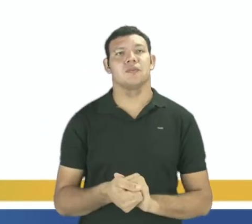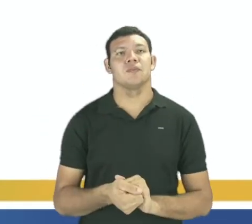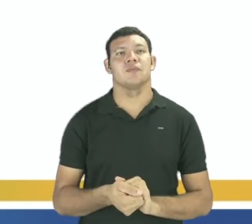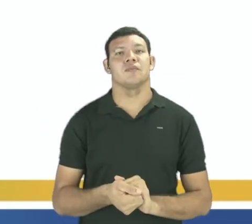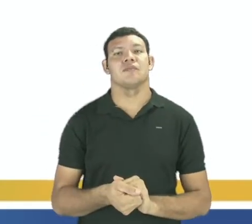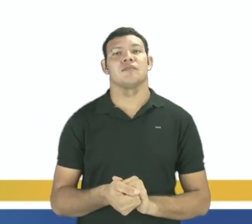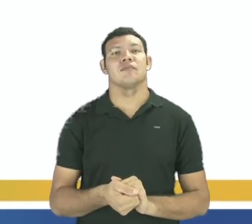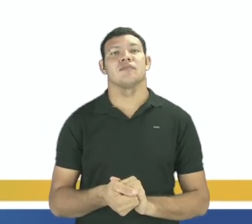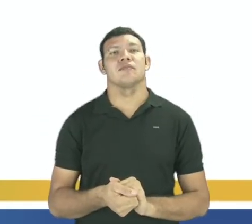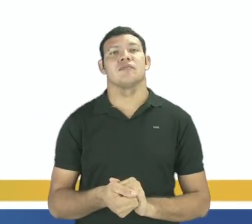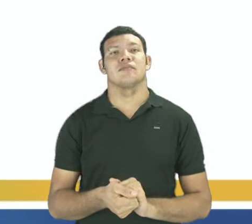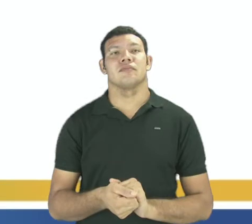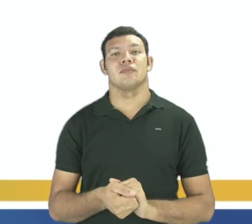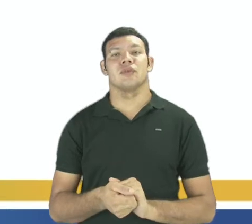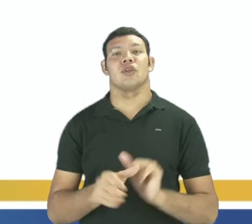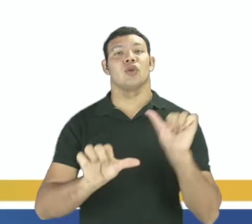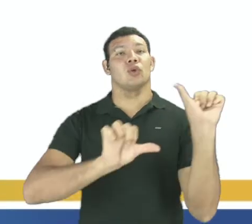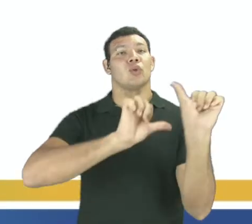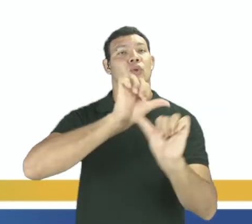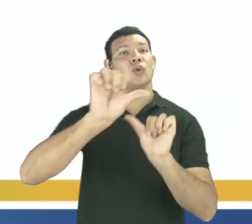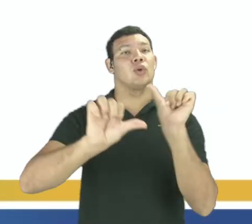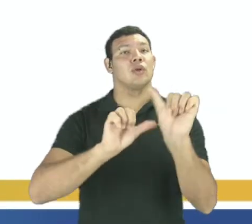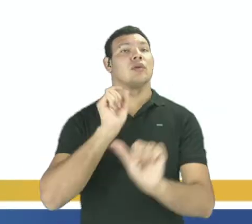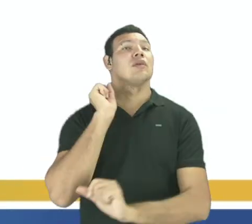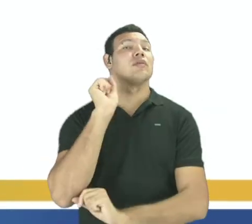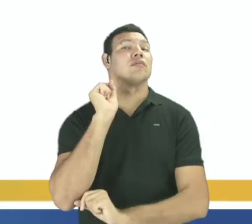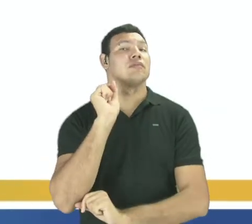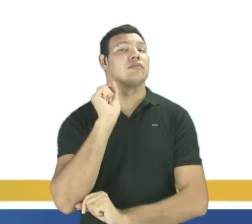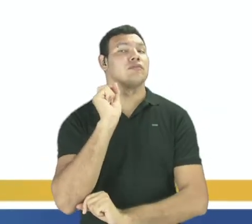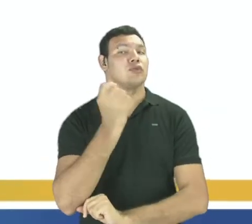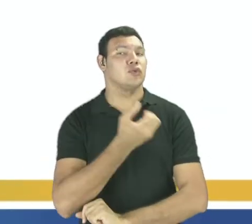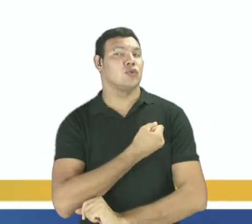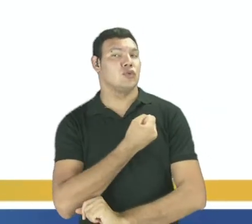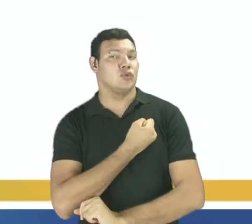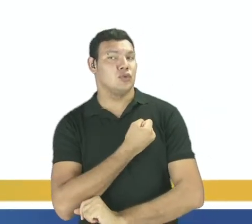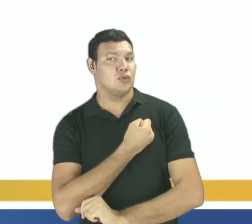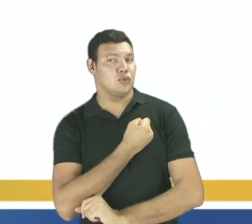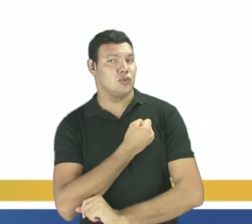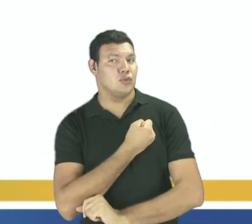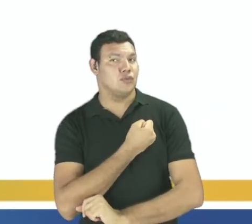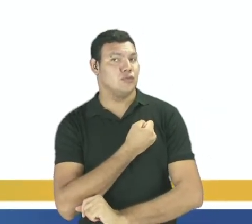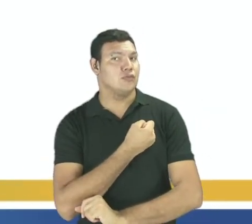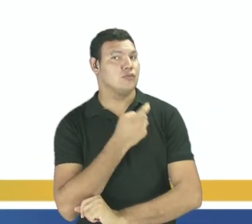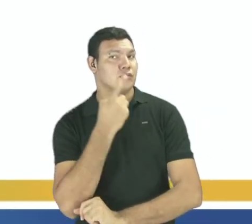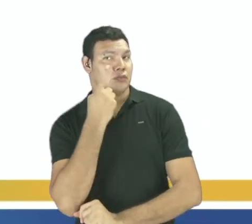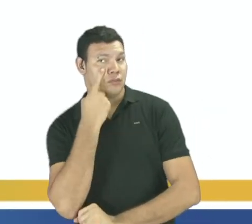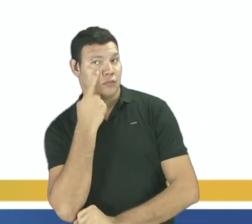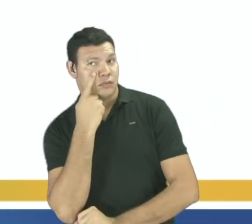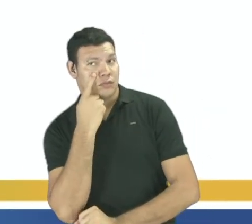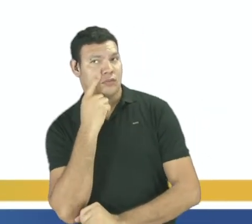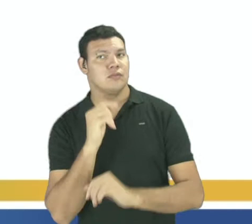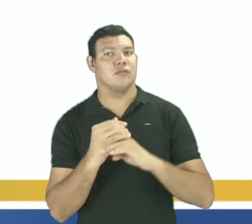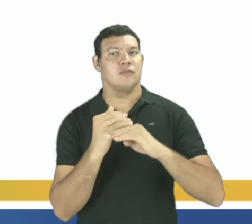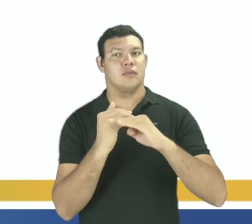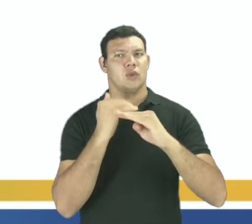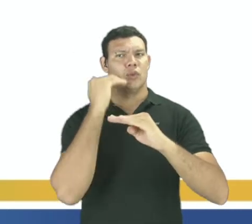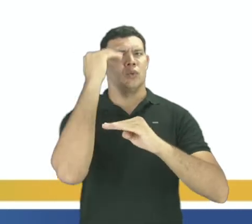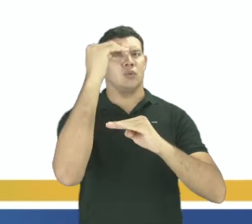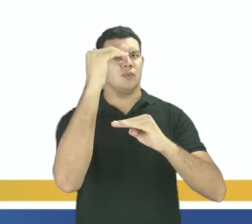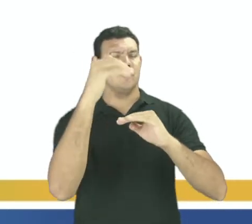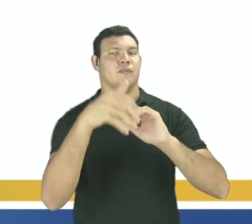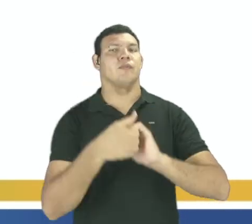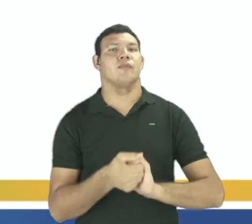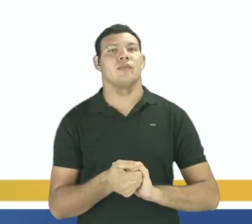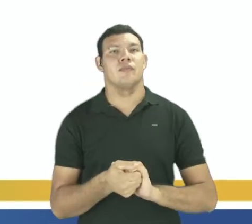vai mudar é a parte dos coeficientes. Então, veja que lá em cima, acima nós temos